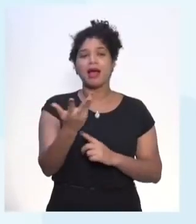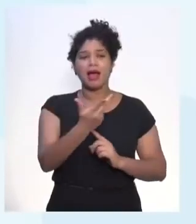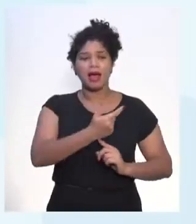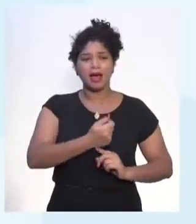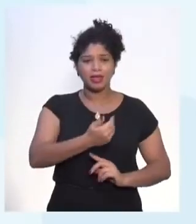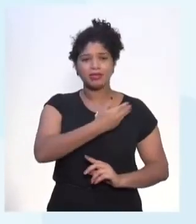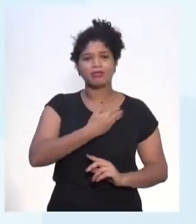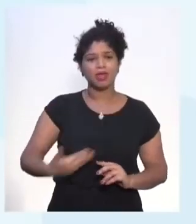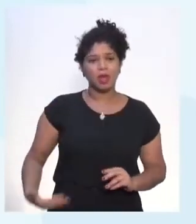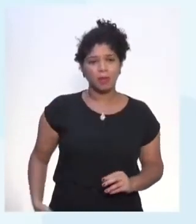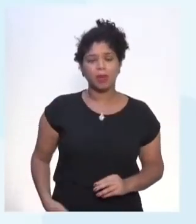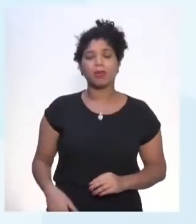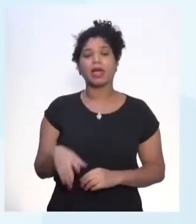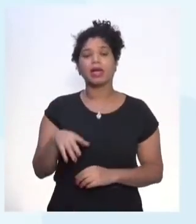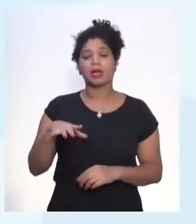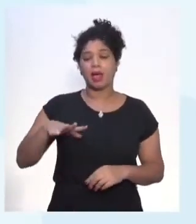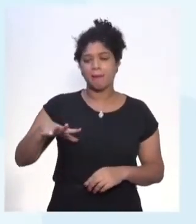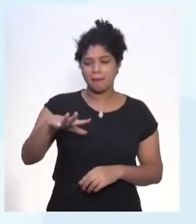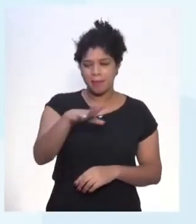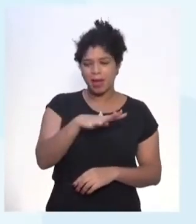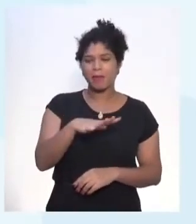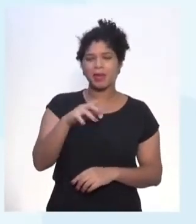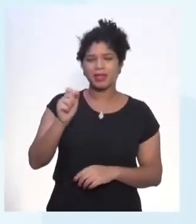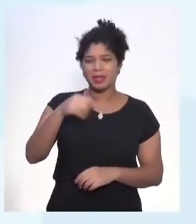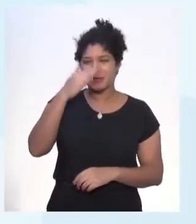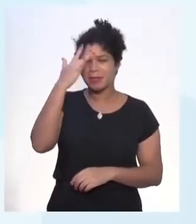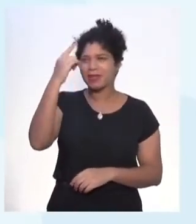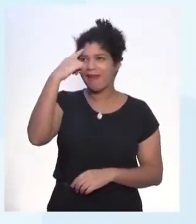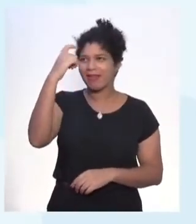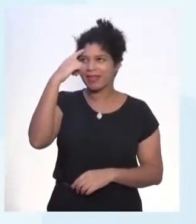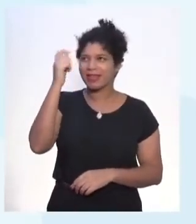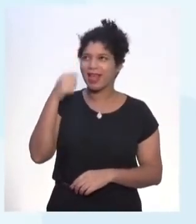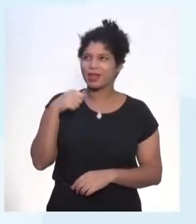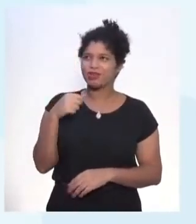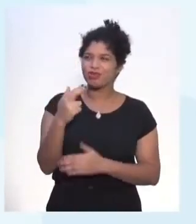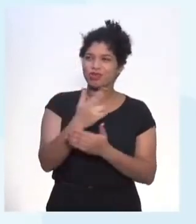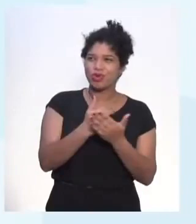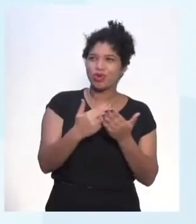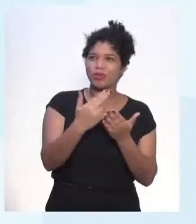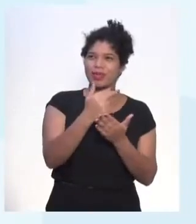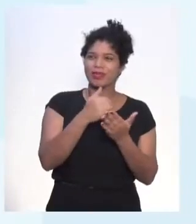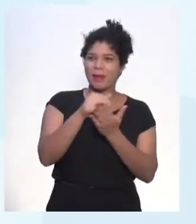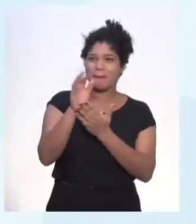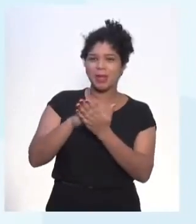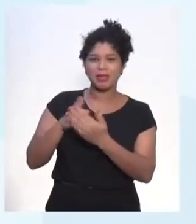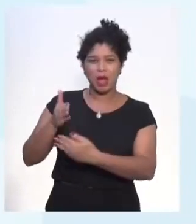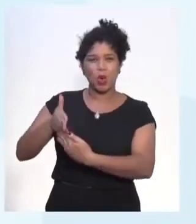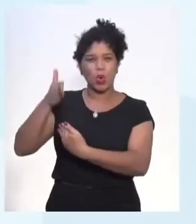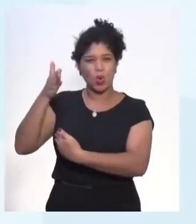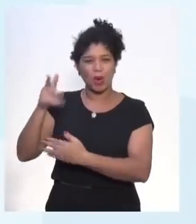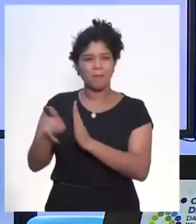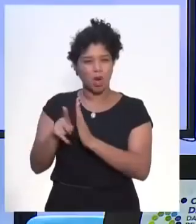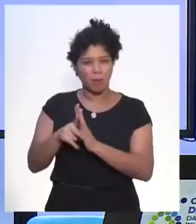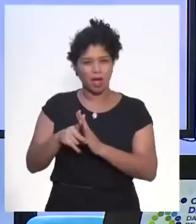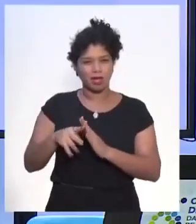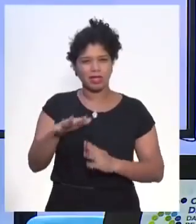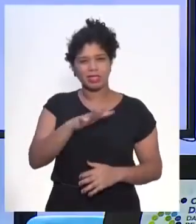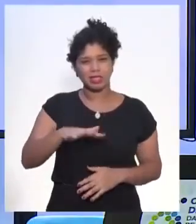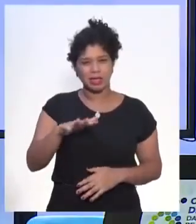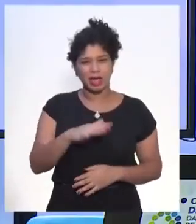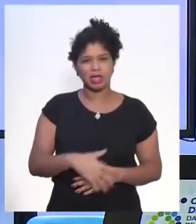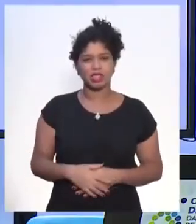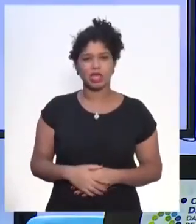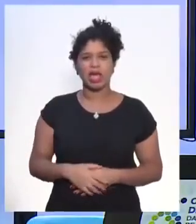intervenções urbanas, grafite versus pichação, tá? Então, muita gente ainda, né, fica na dúvida, né? É grafite?